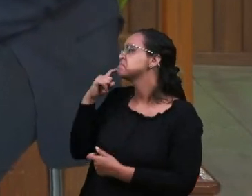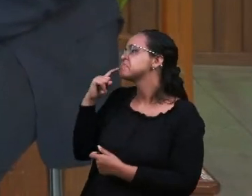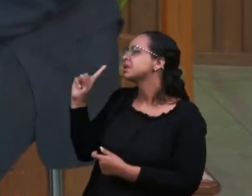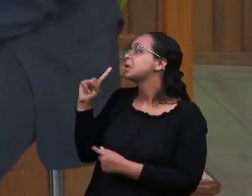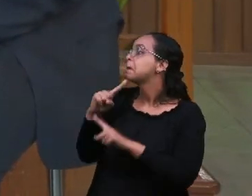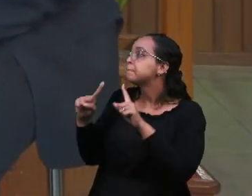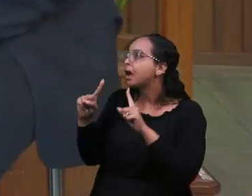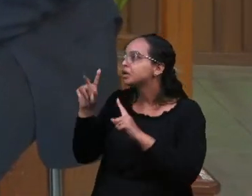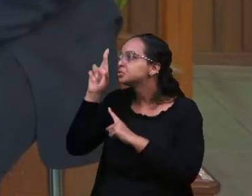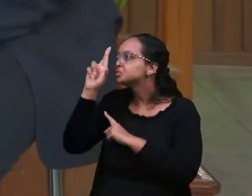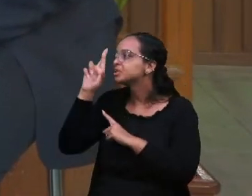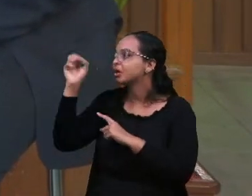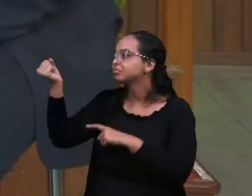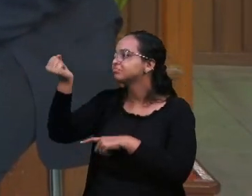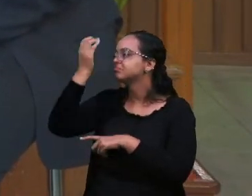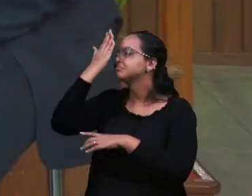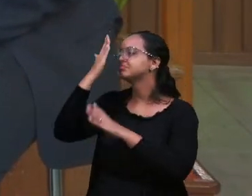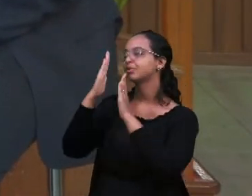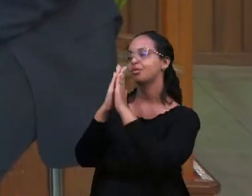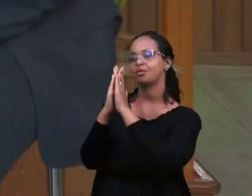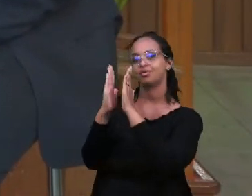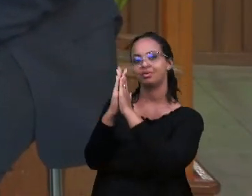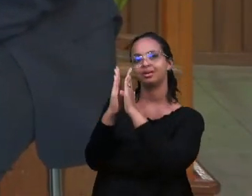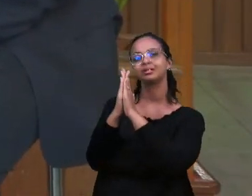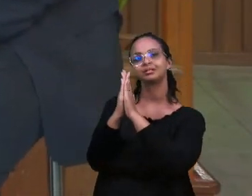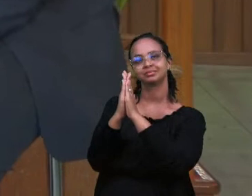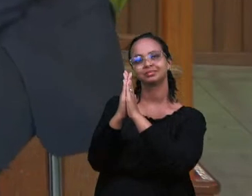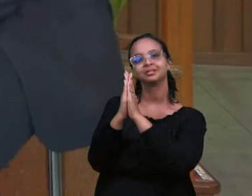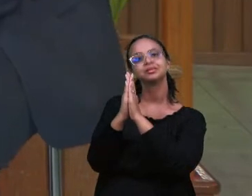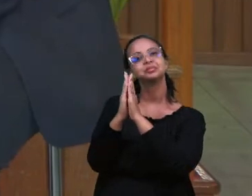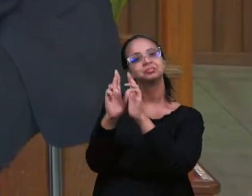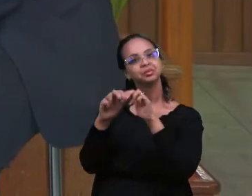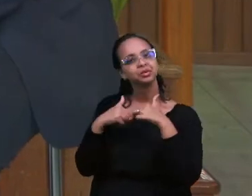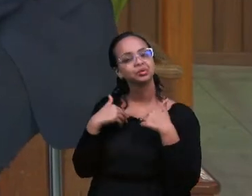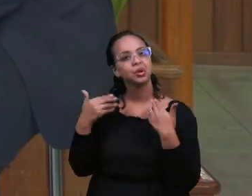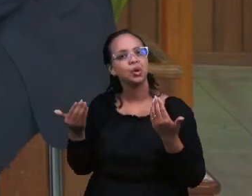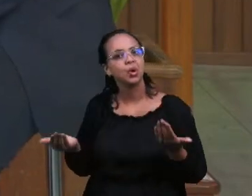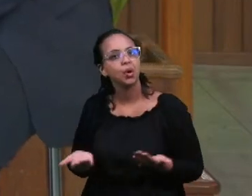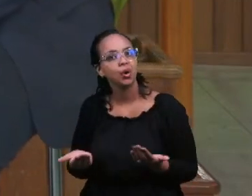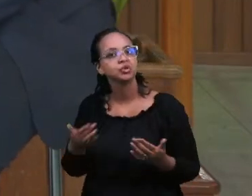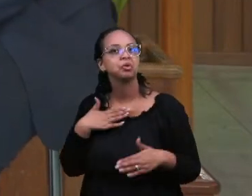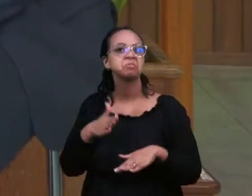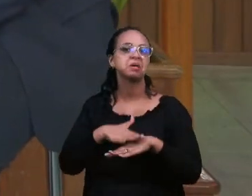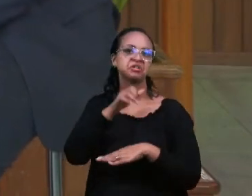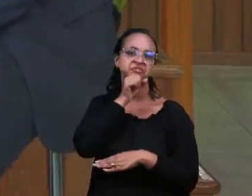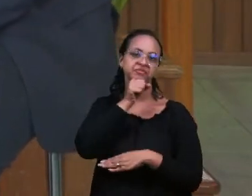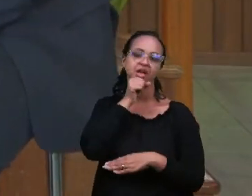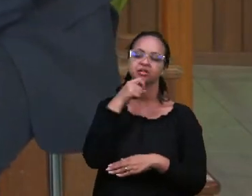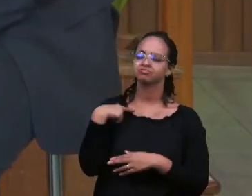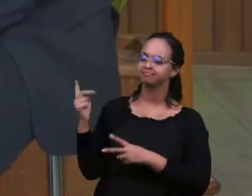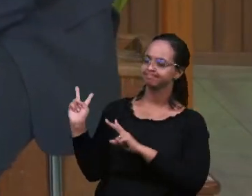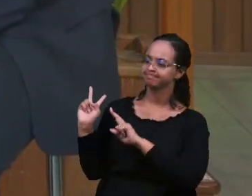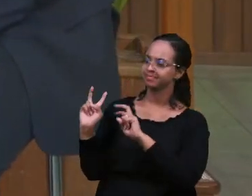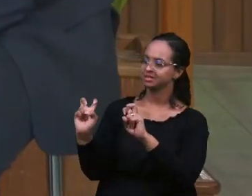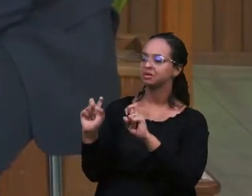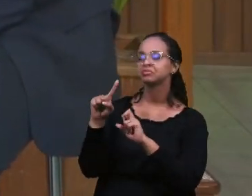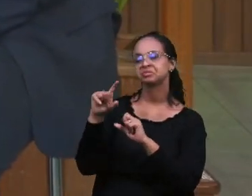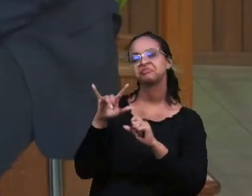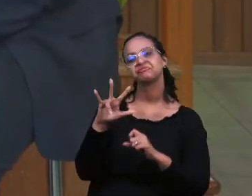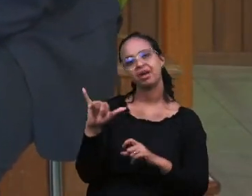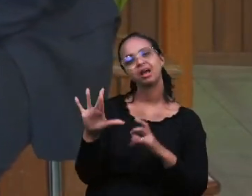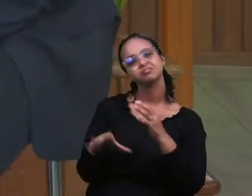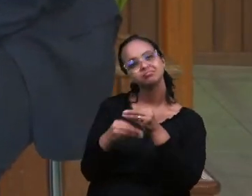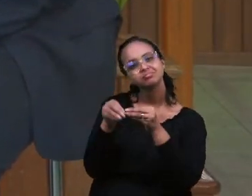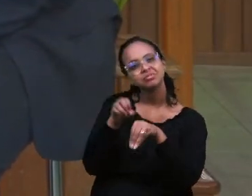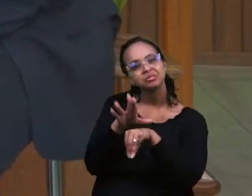e o Senhor direcionou, não podia ser outra coisa. Hoje, mais velho, eu vejo isso. Então ele vai poder contar essa experiência. Agora, se